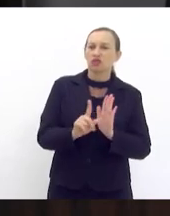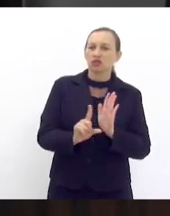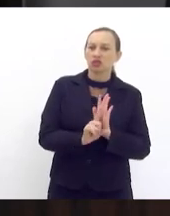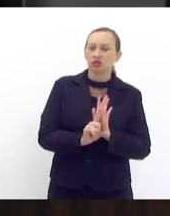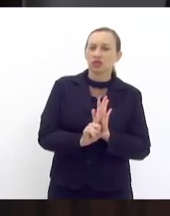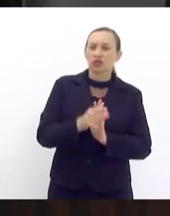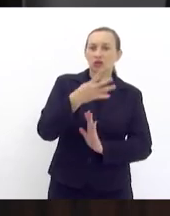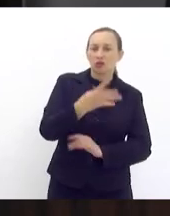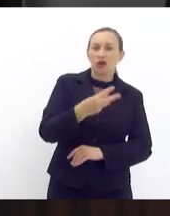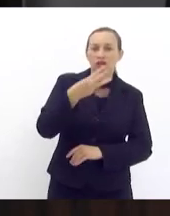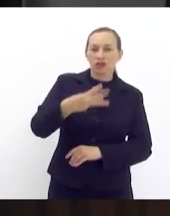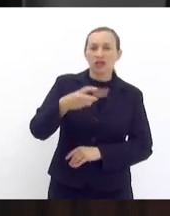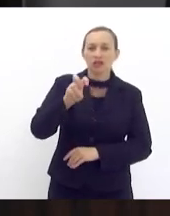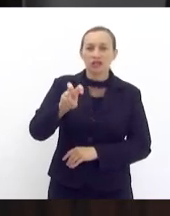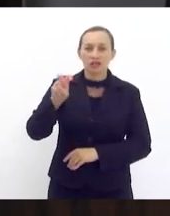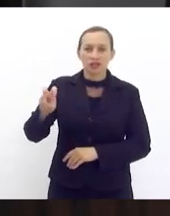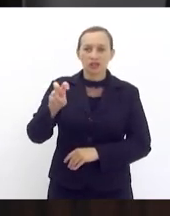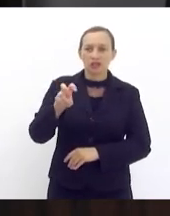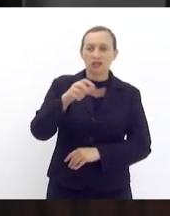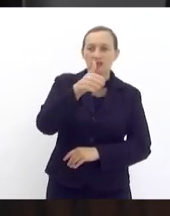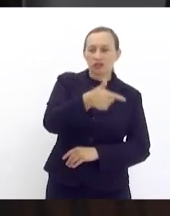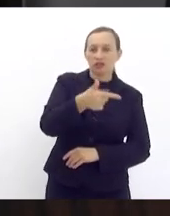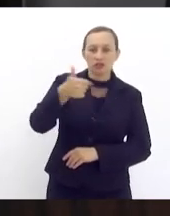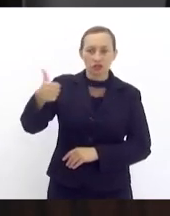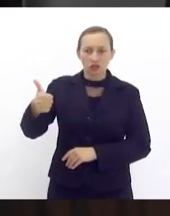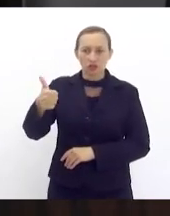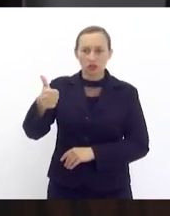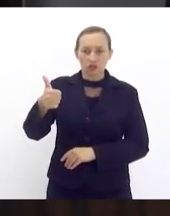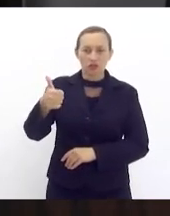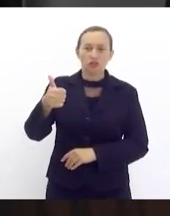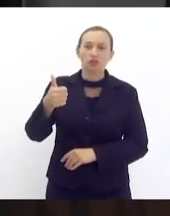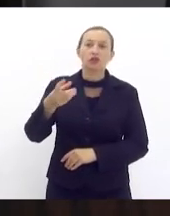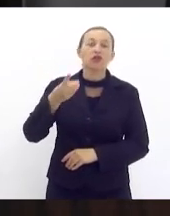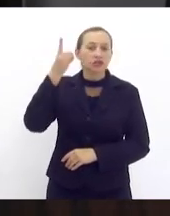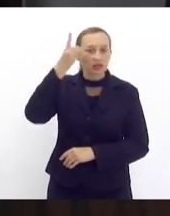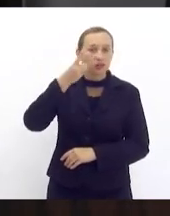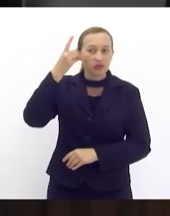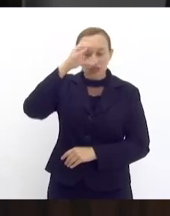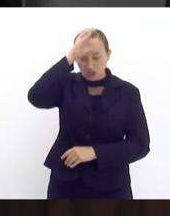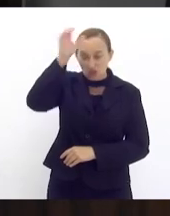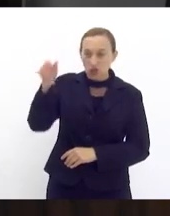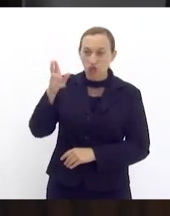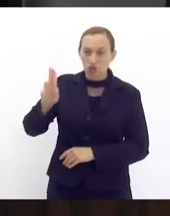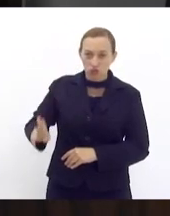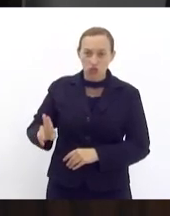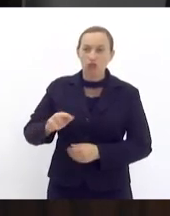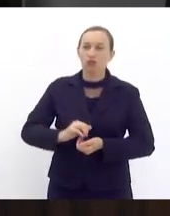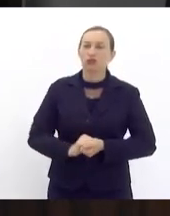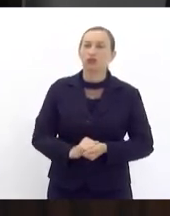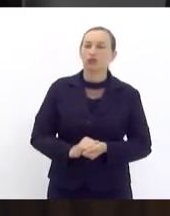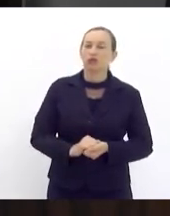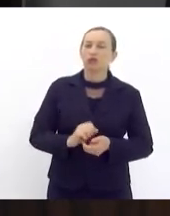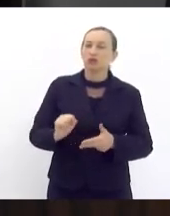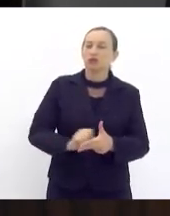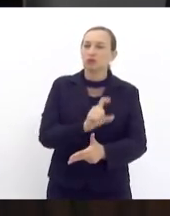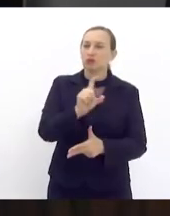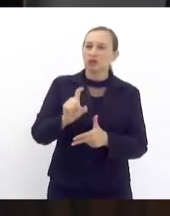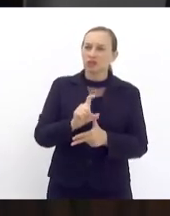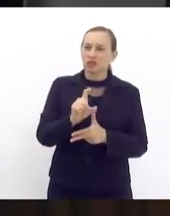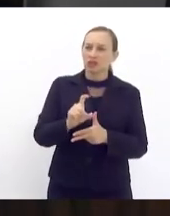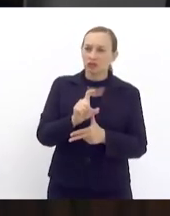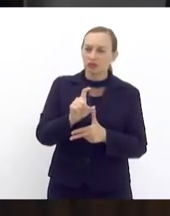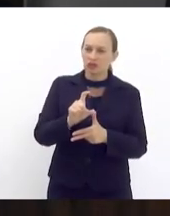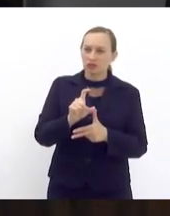lei 4355 bairro 2021 de autoria da deputada tia Ju que autoriza o poder executivo